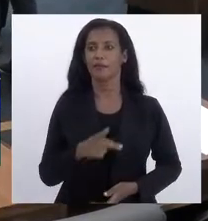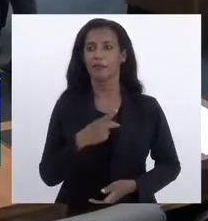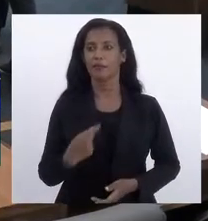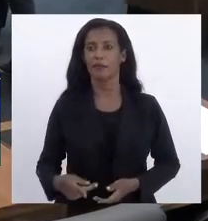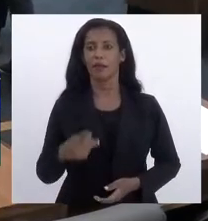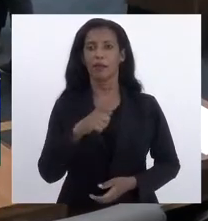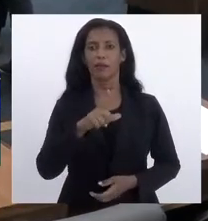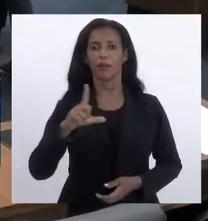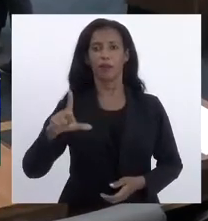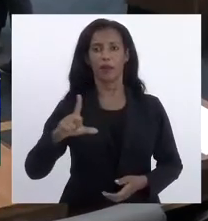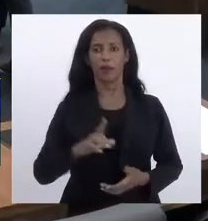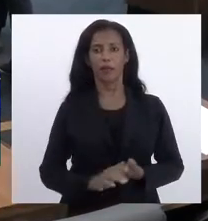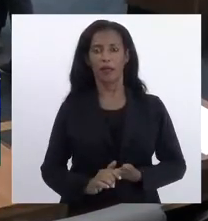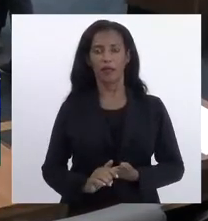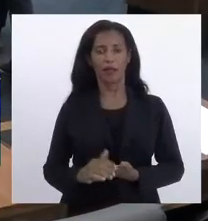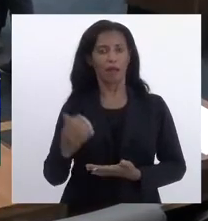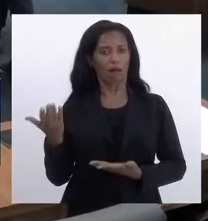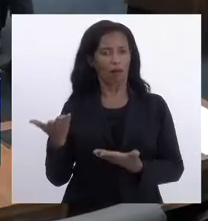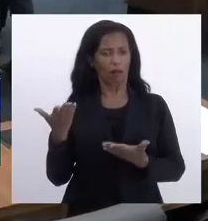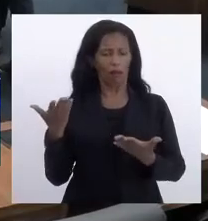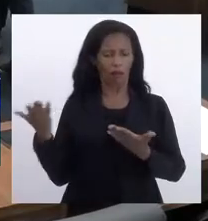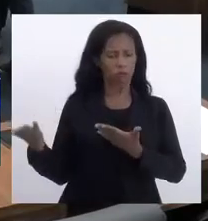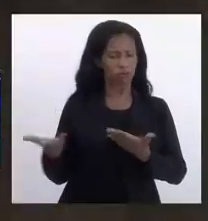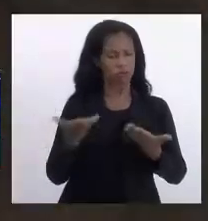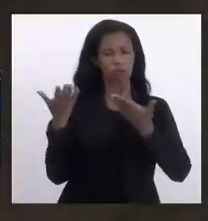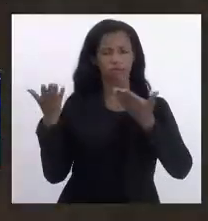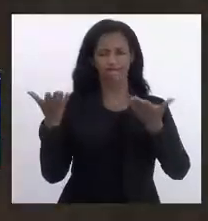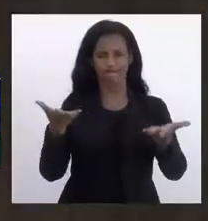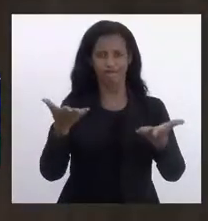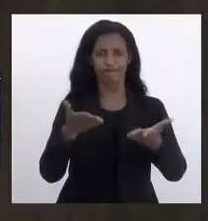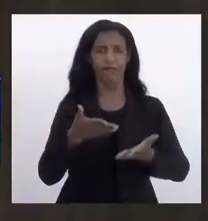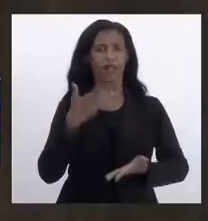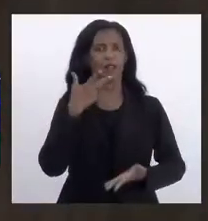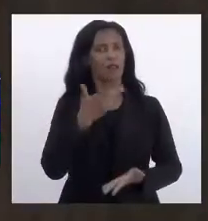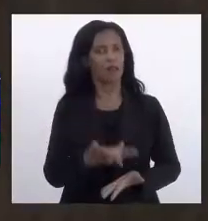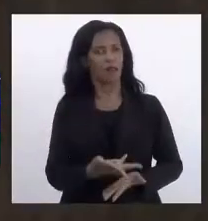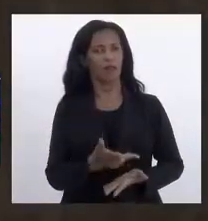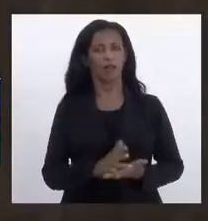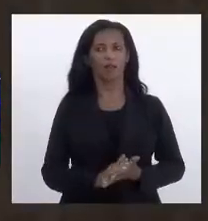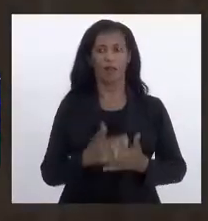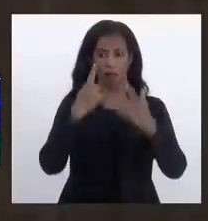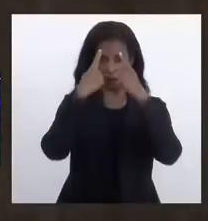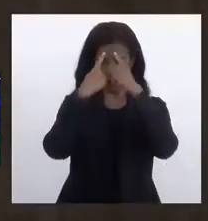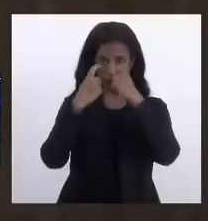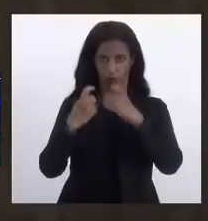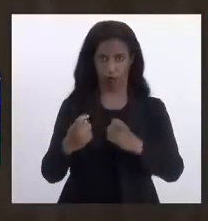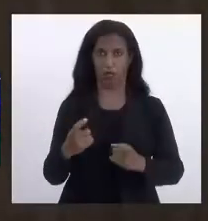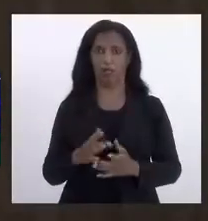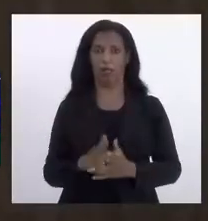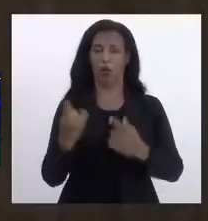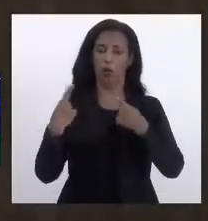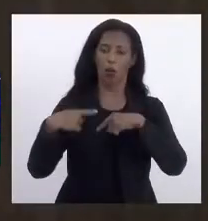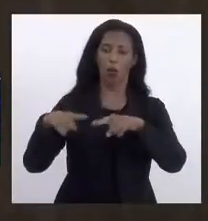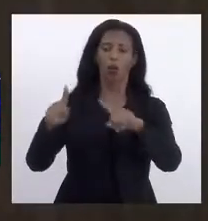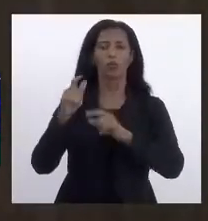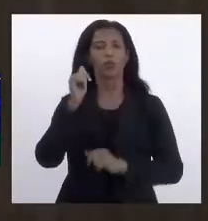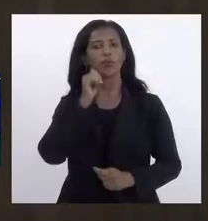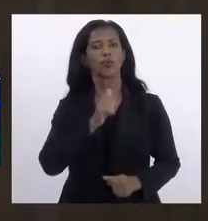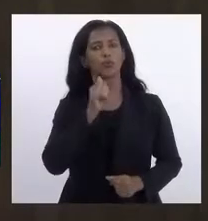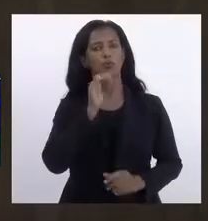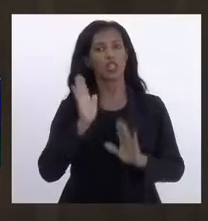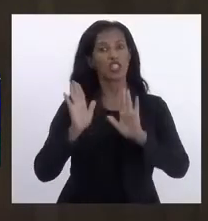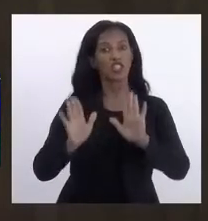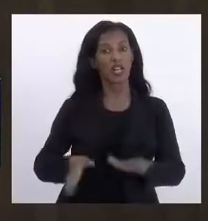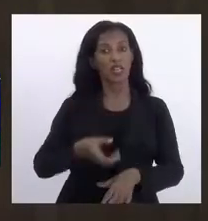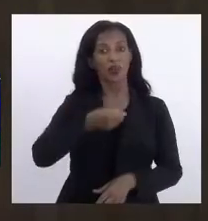Presidente, o PL é muito meritório. Ele fala da questão da violência contra as mulheres que já